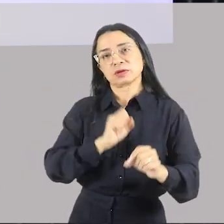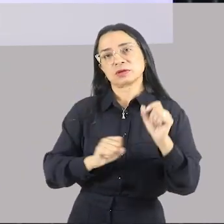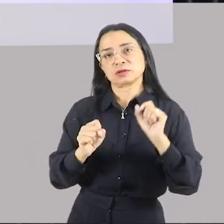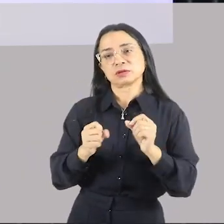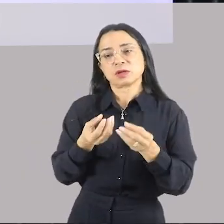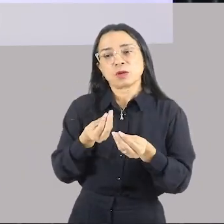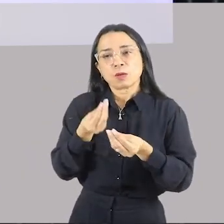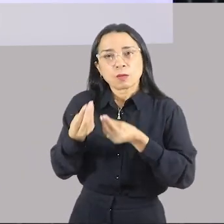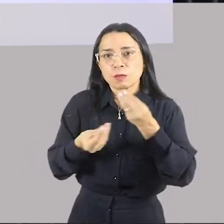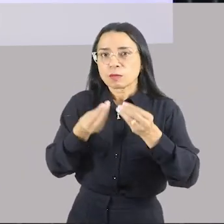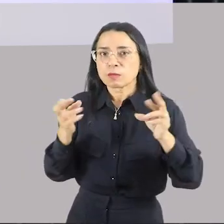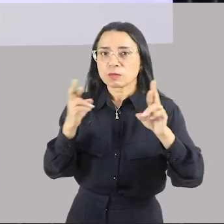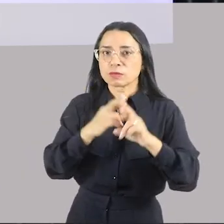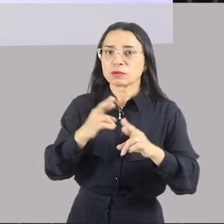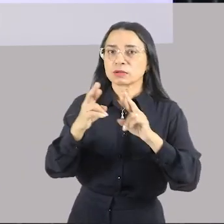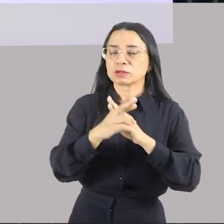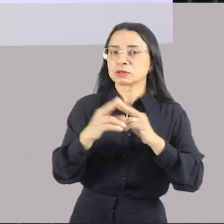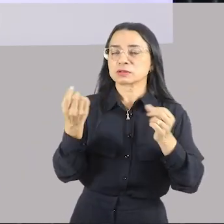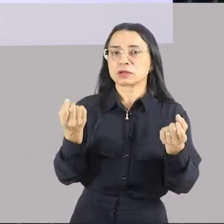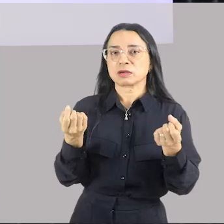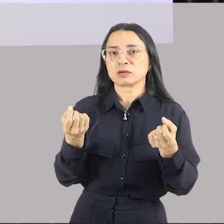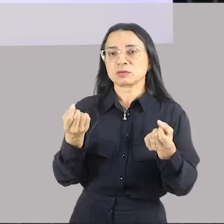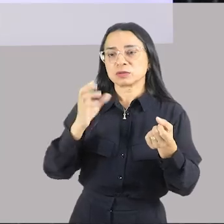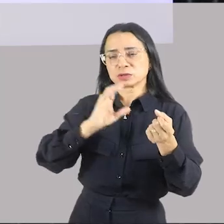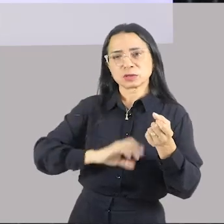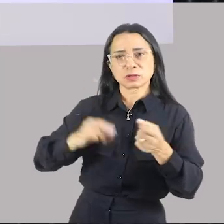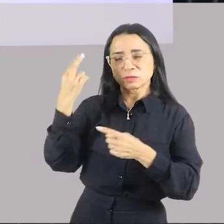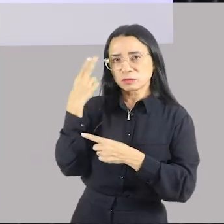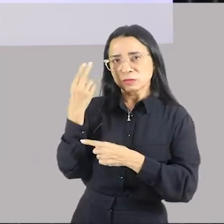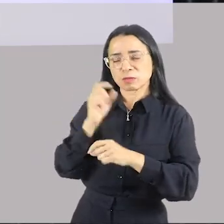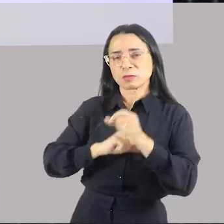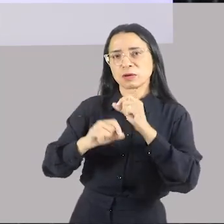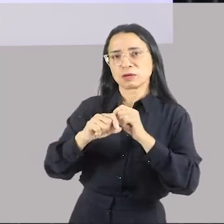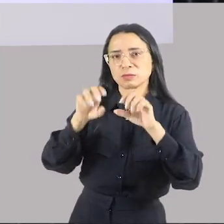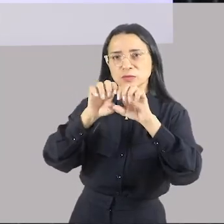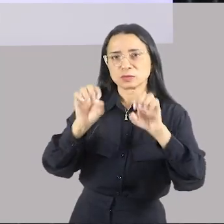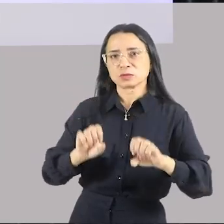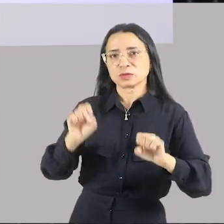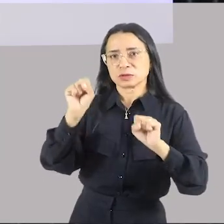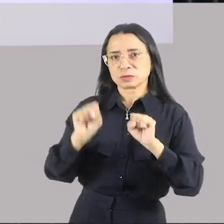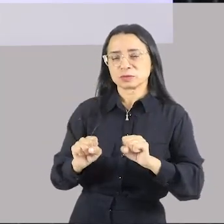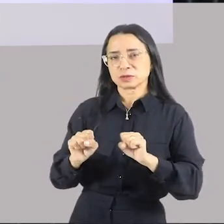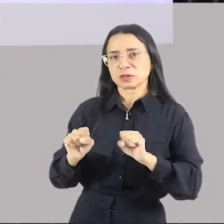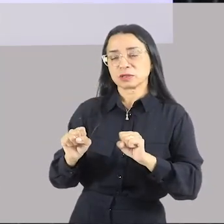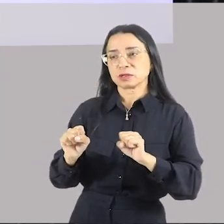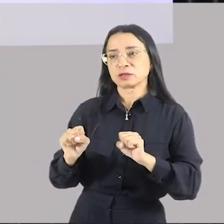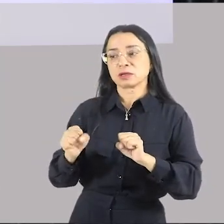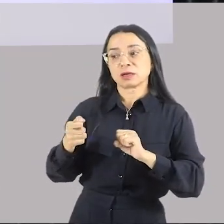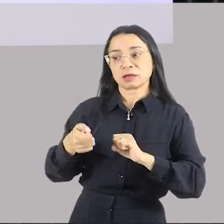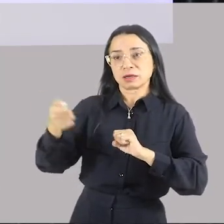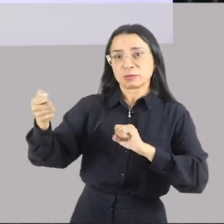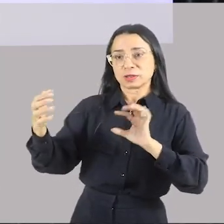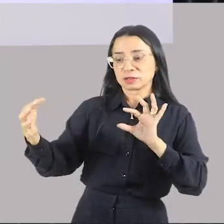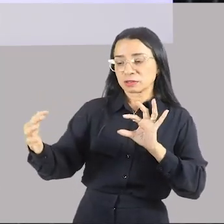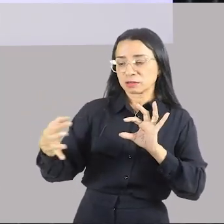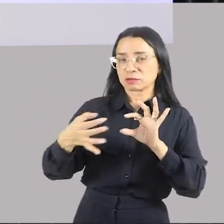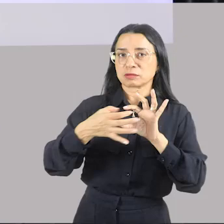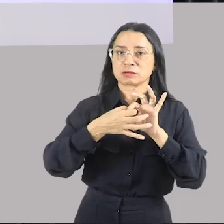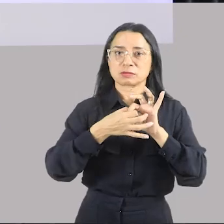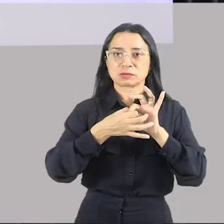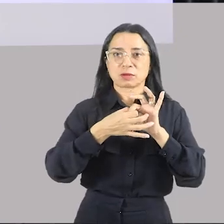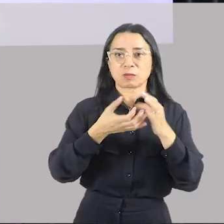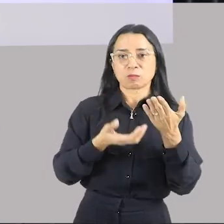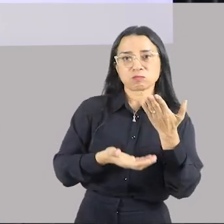cidadão comum e a política, a estrutura de poder, onde a imprensa vai ser esse canal de informação, esse canal